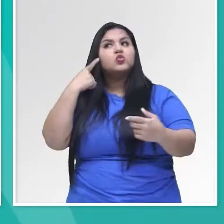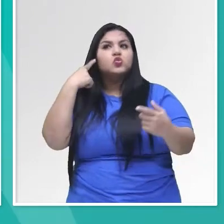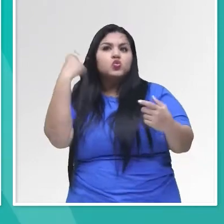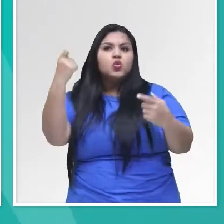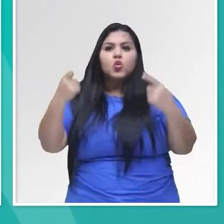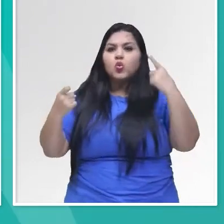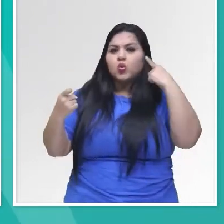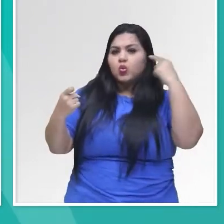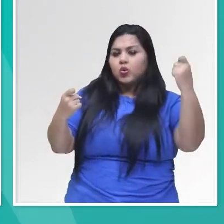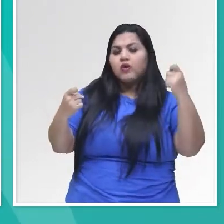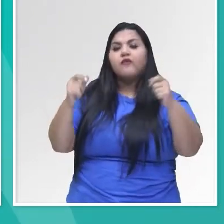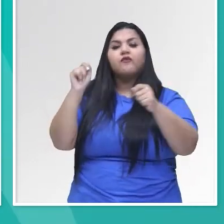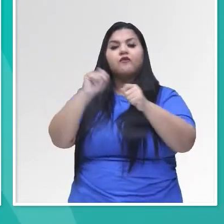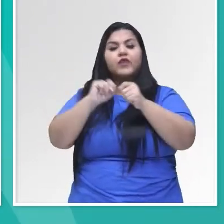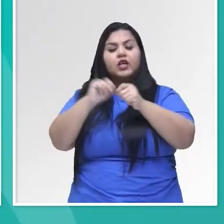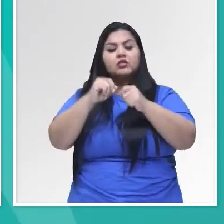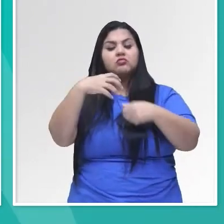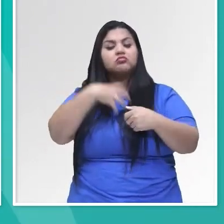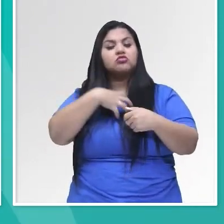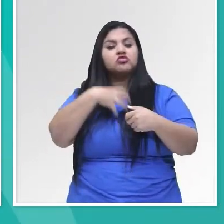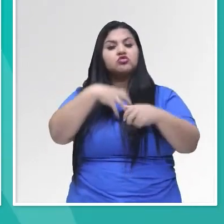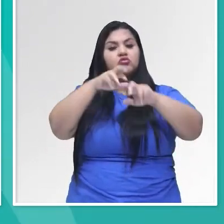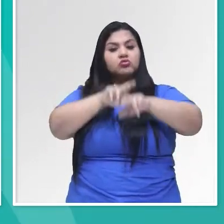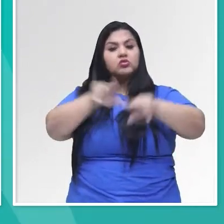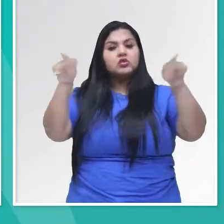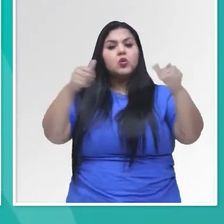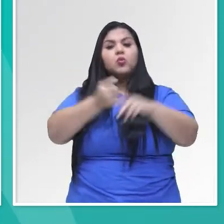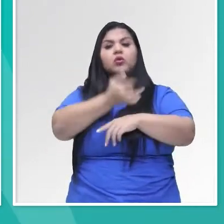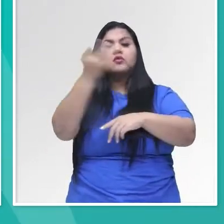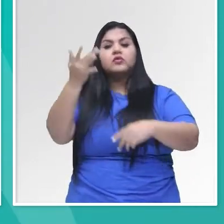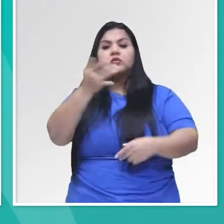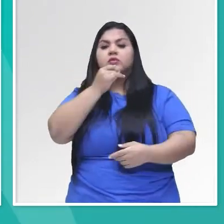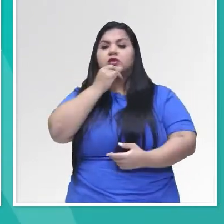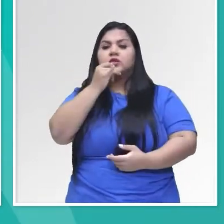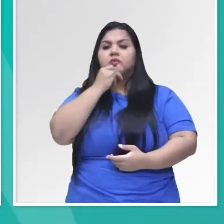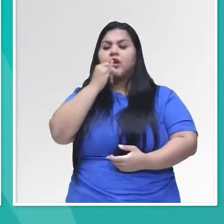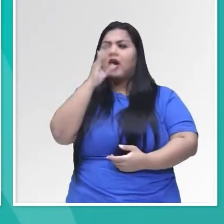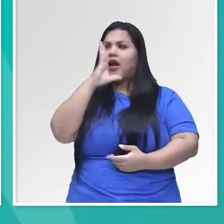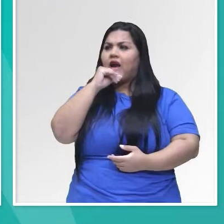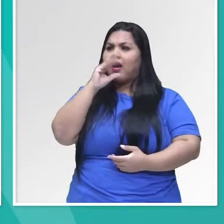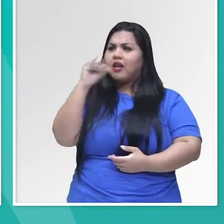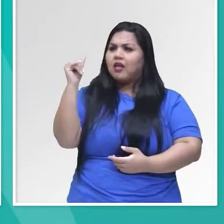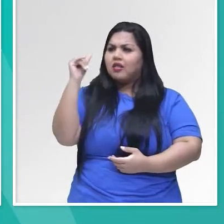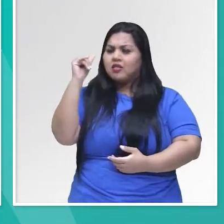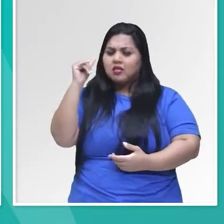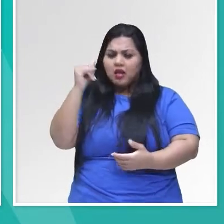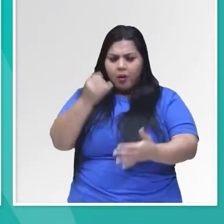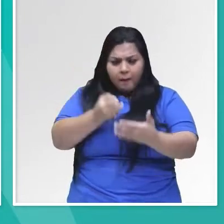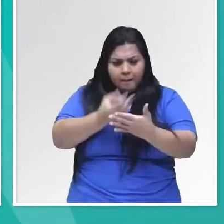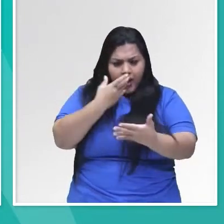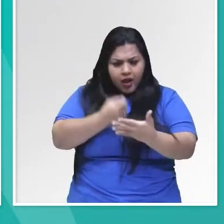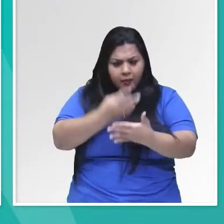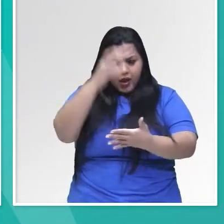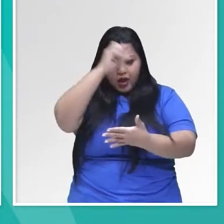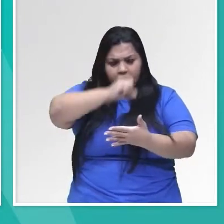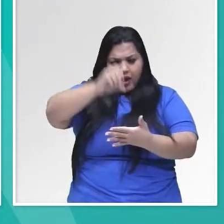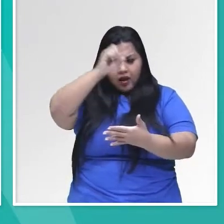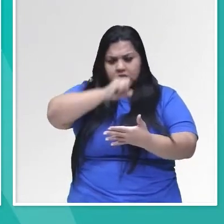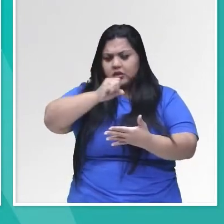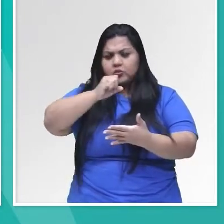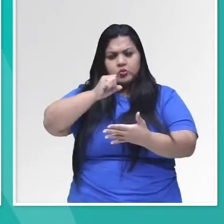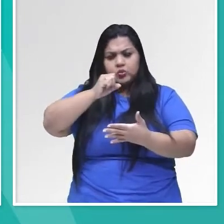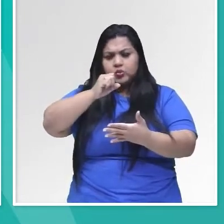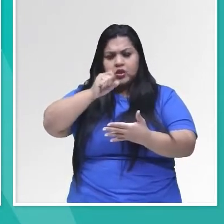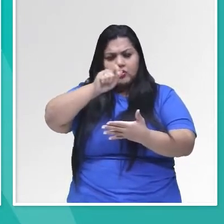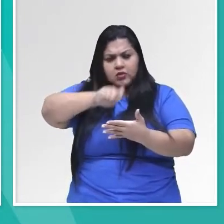portuguesa, realizados de formas diferentes. Quantas vezes, por exemplo, uma criança que está sendo alfabetizada não grafa uma palavra